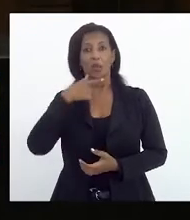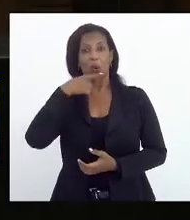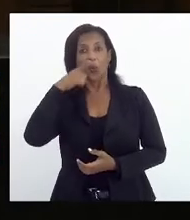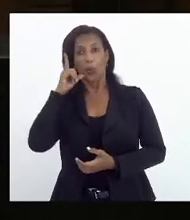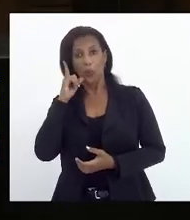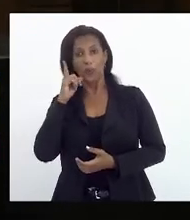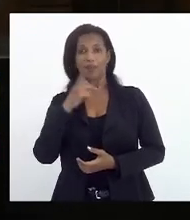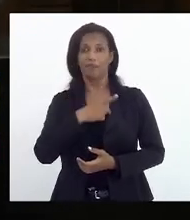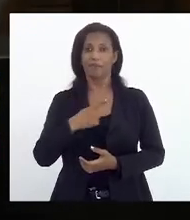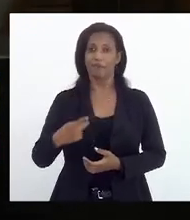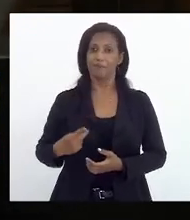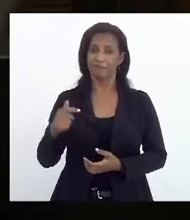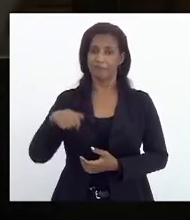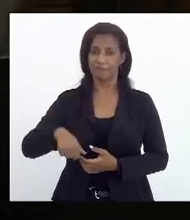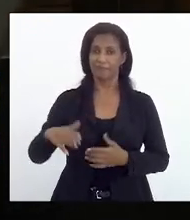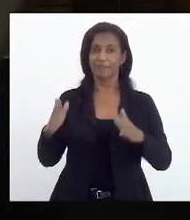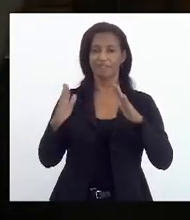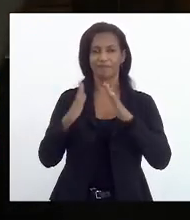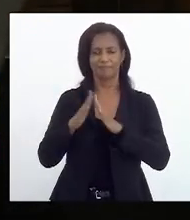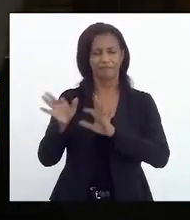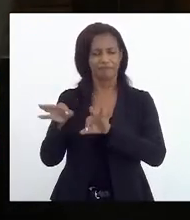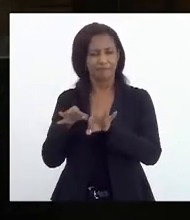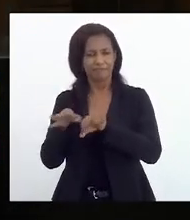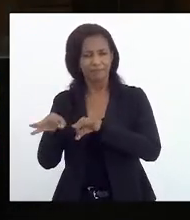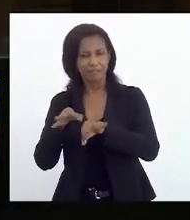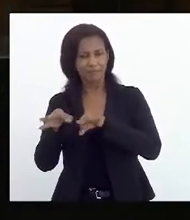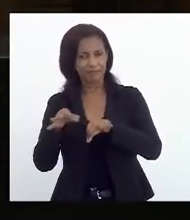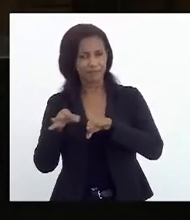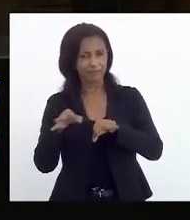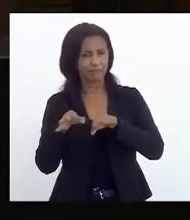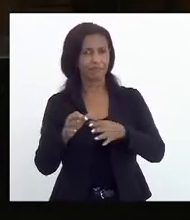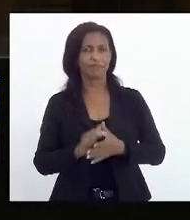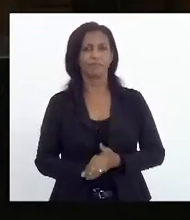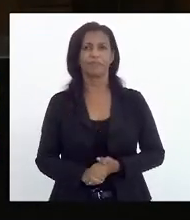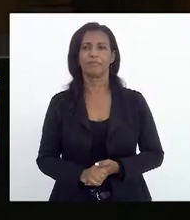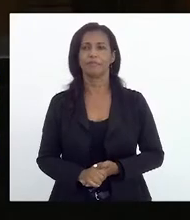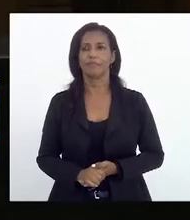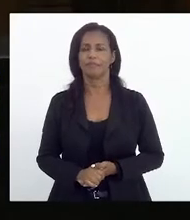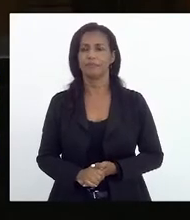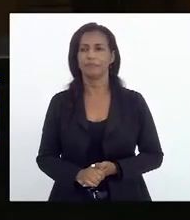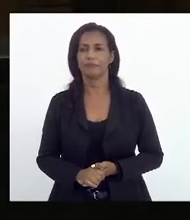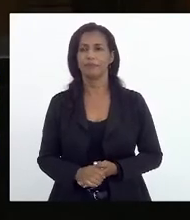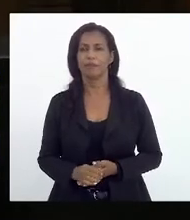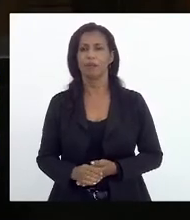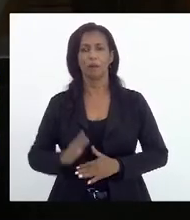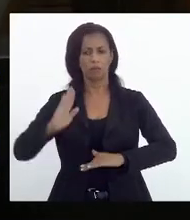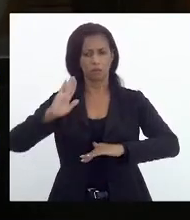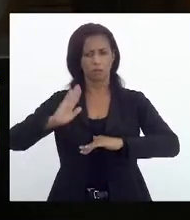ontem e de uma forma muito competente